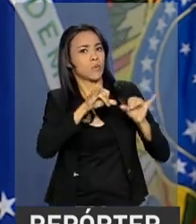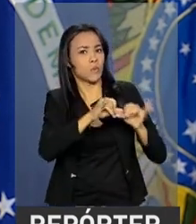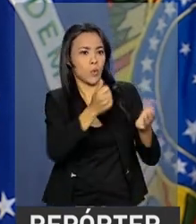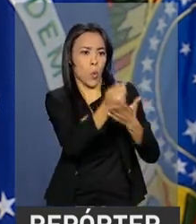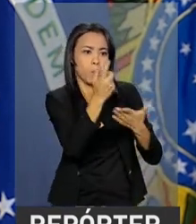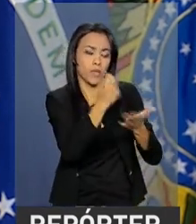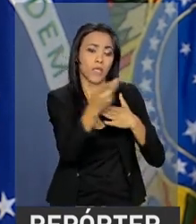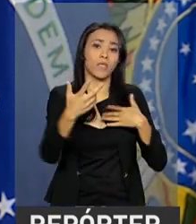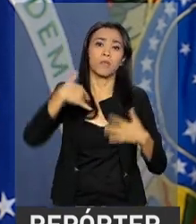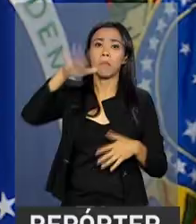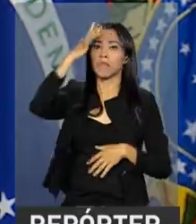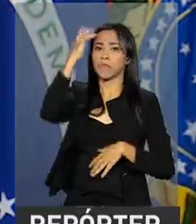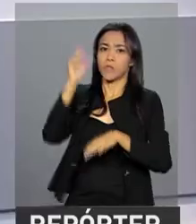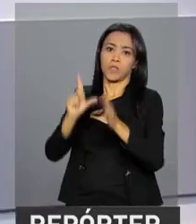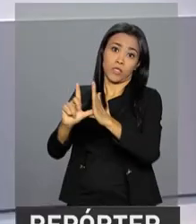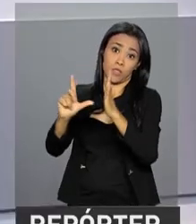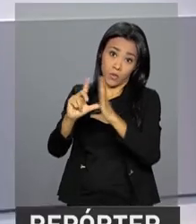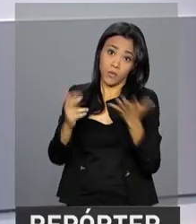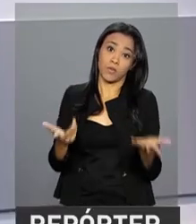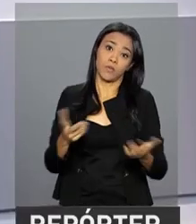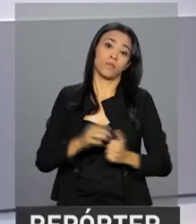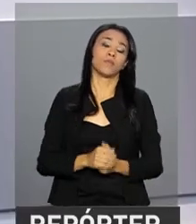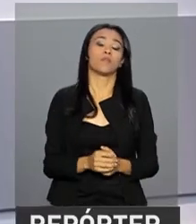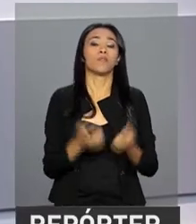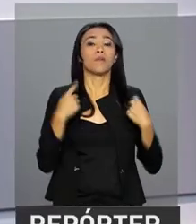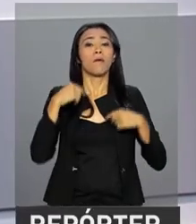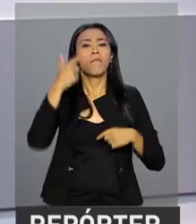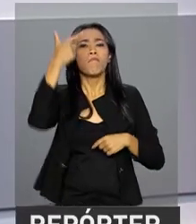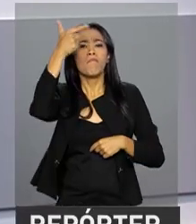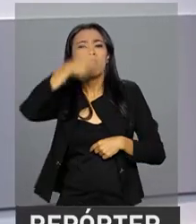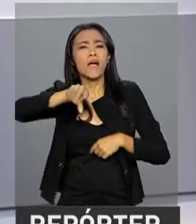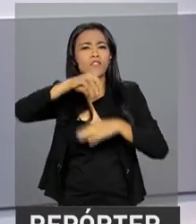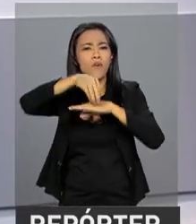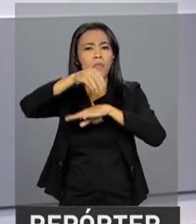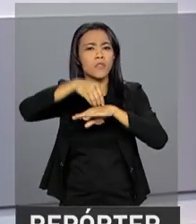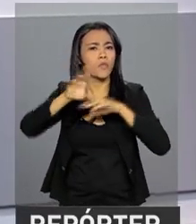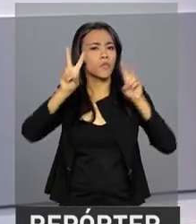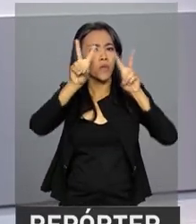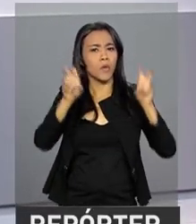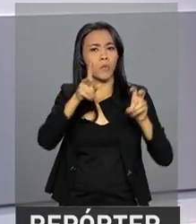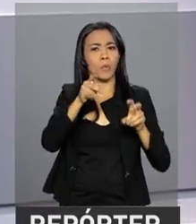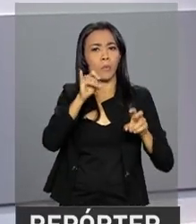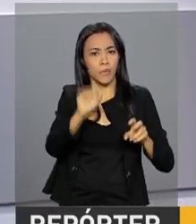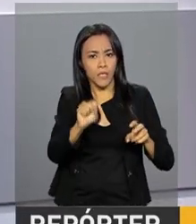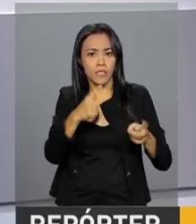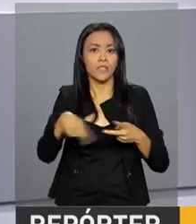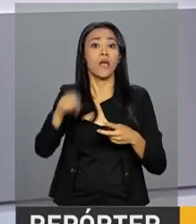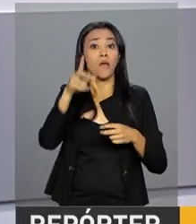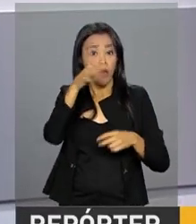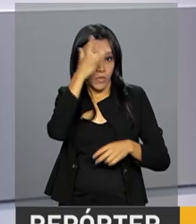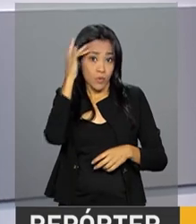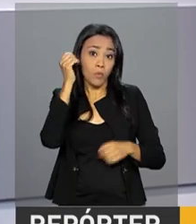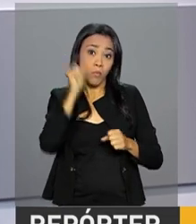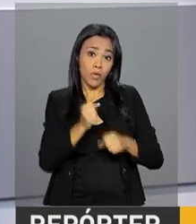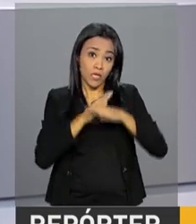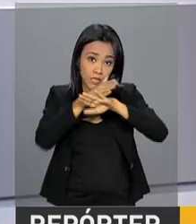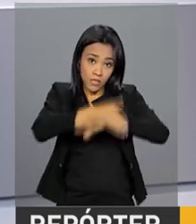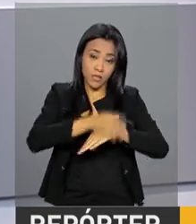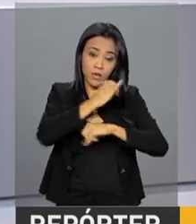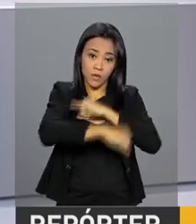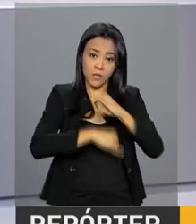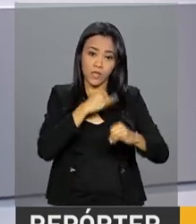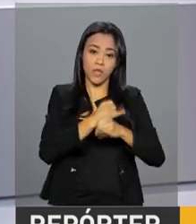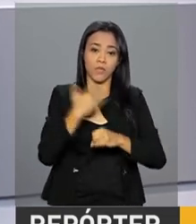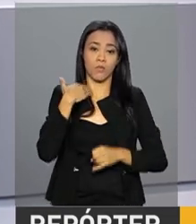e comprando bairro para mais informações sobre o piso do trabalhador pode acessar o site da caixa